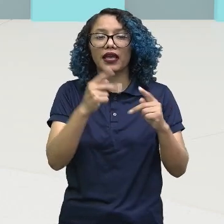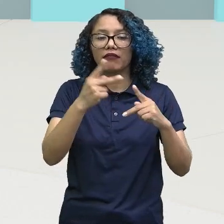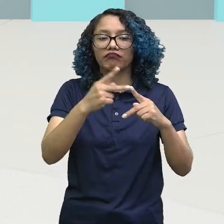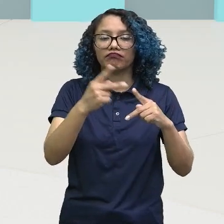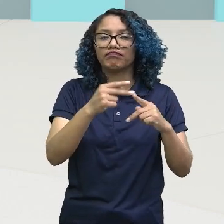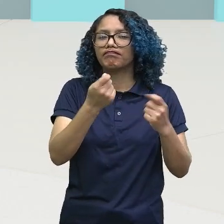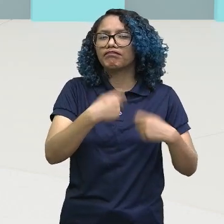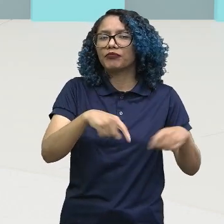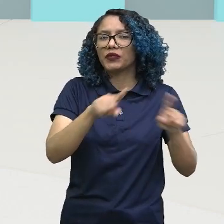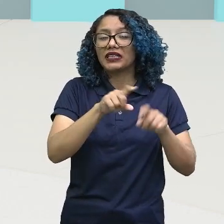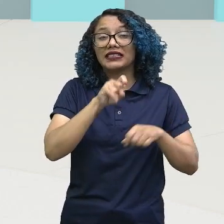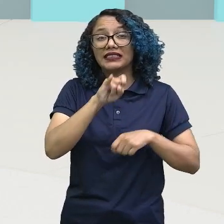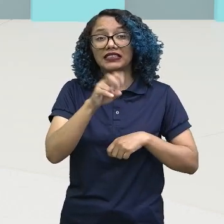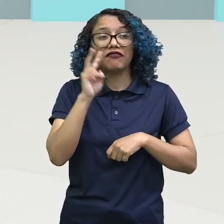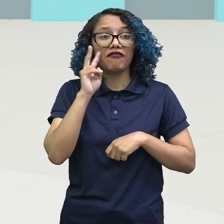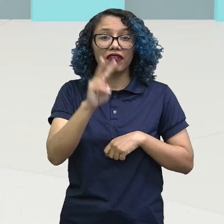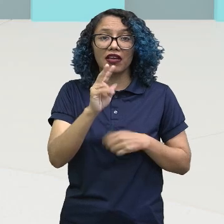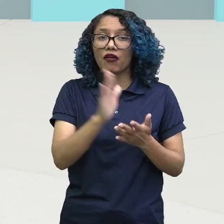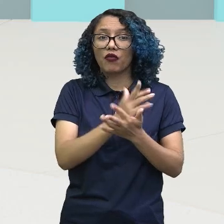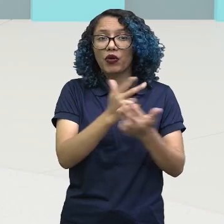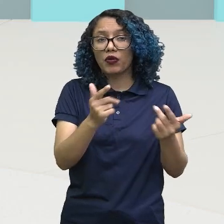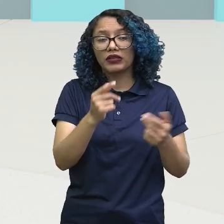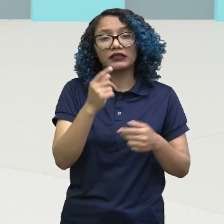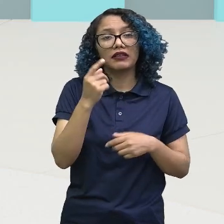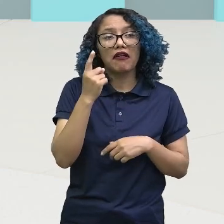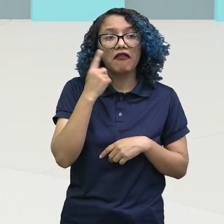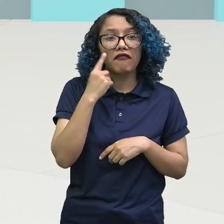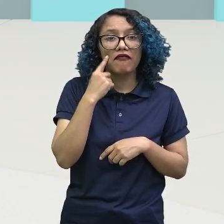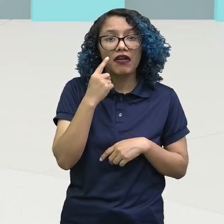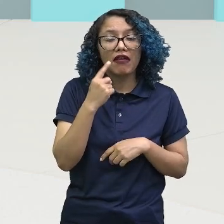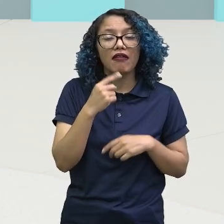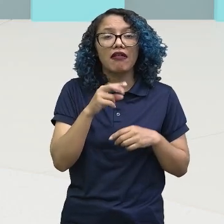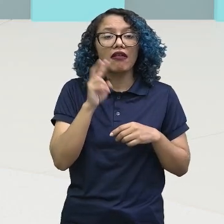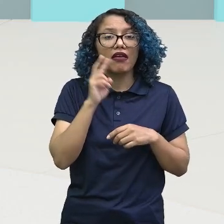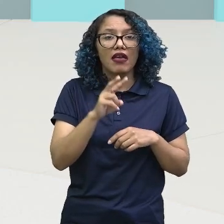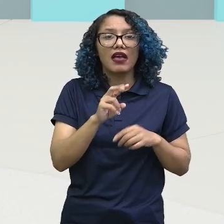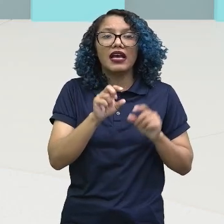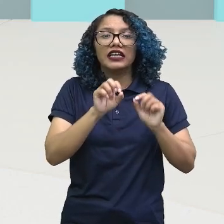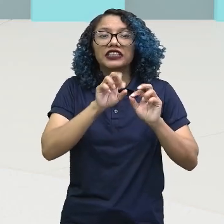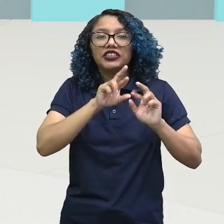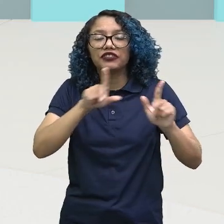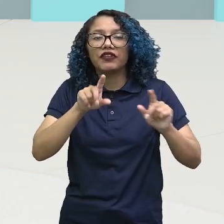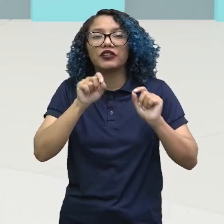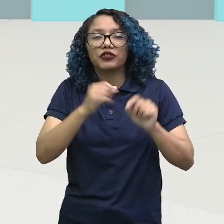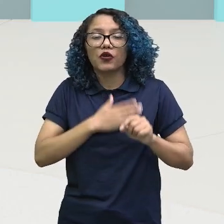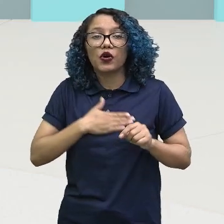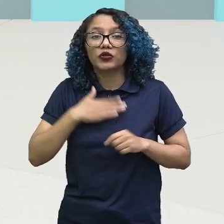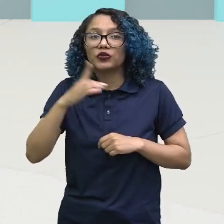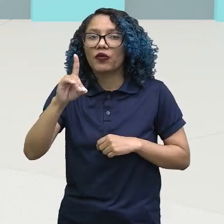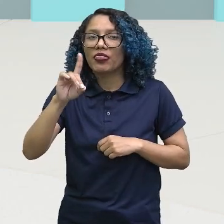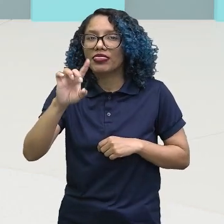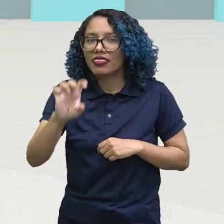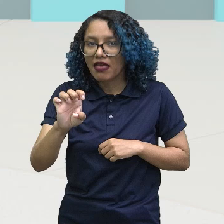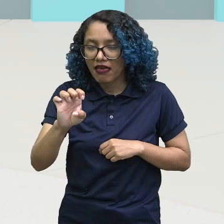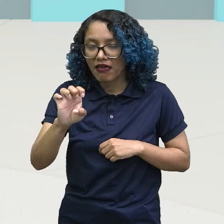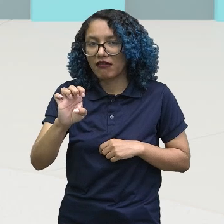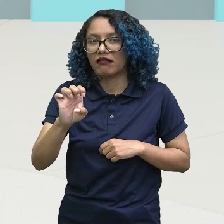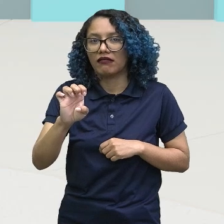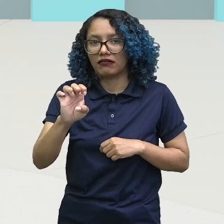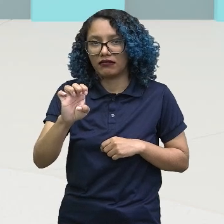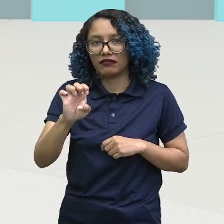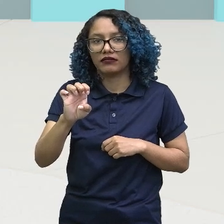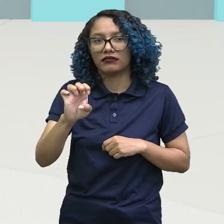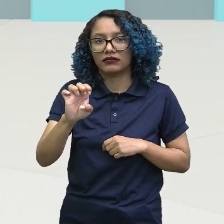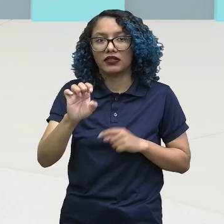vê algo. É diferente de eu gosto de algo. Não é eu gosto algo, eu gosto